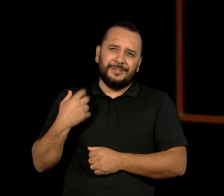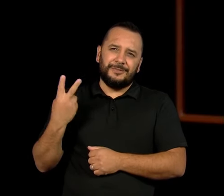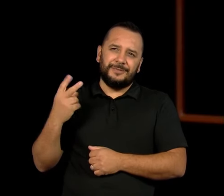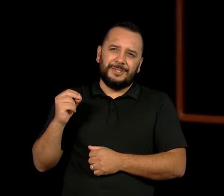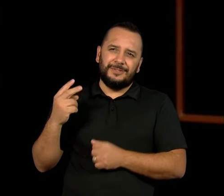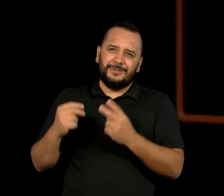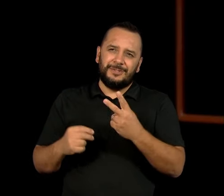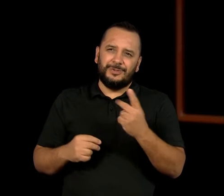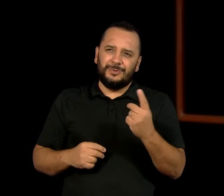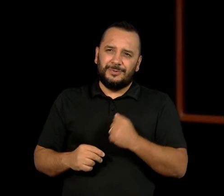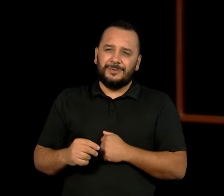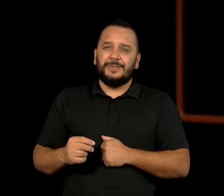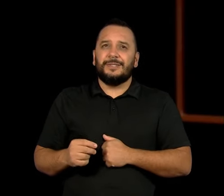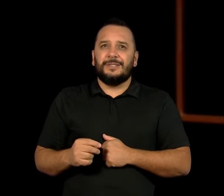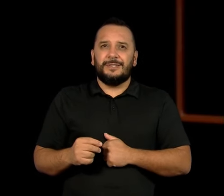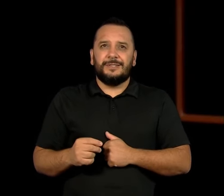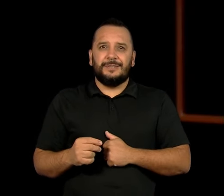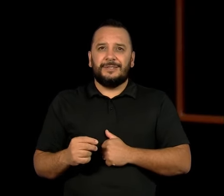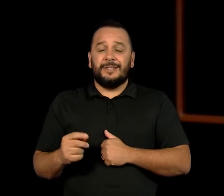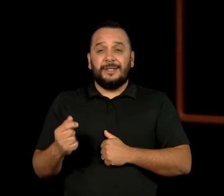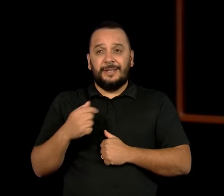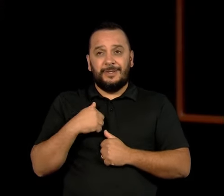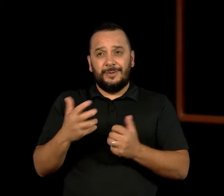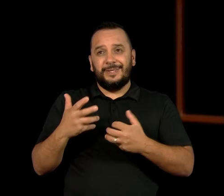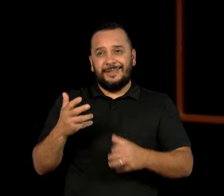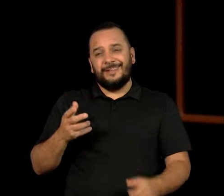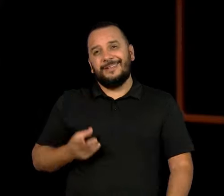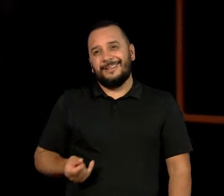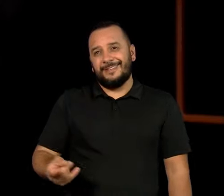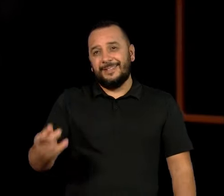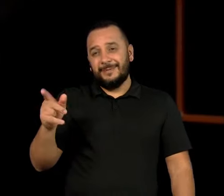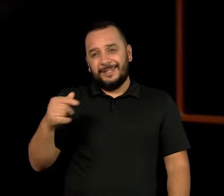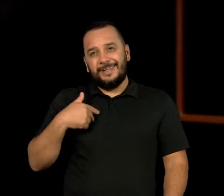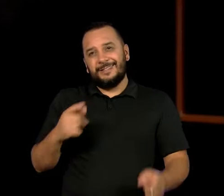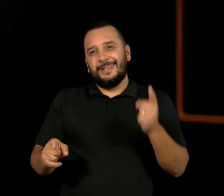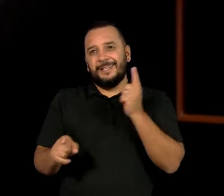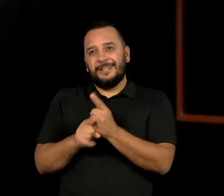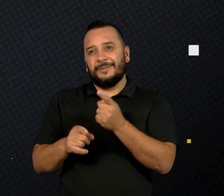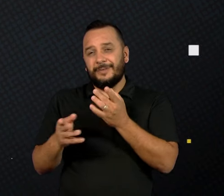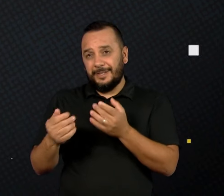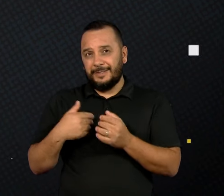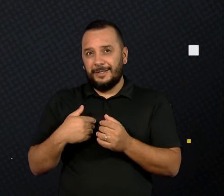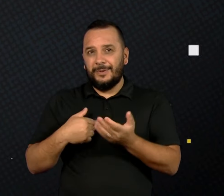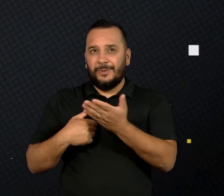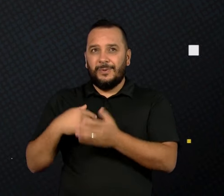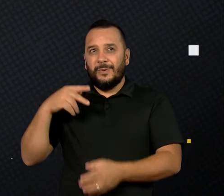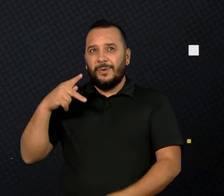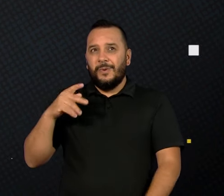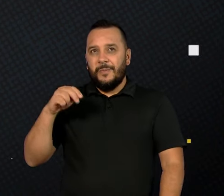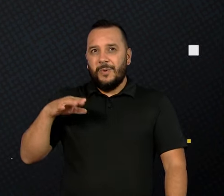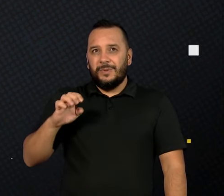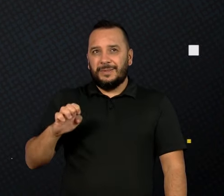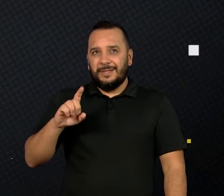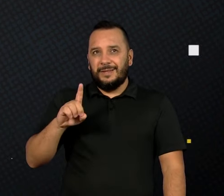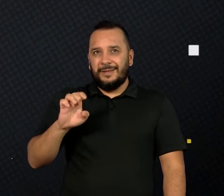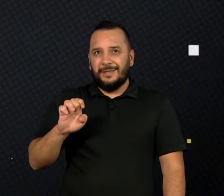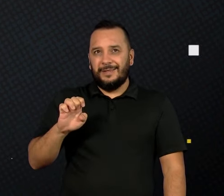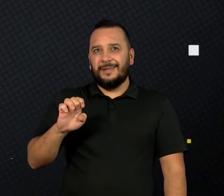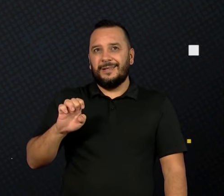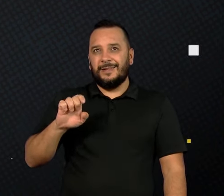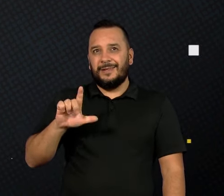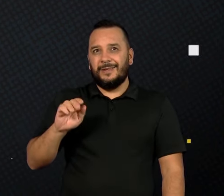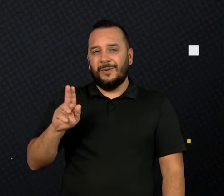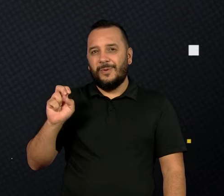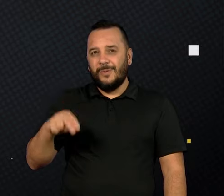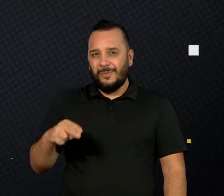peça, eu tinha um pânico absoluto, eu queria ser eterno. E aí essa identificação com o Ponce de León, que eu procurava a fonte da